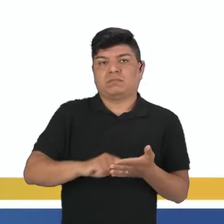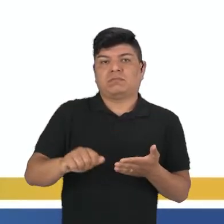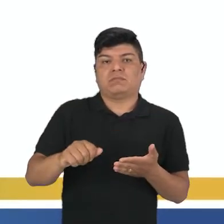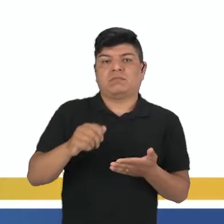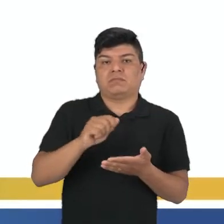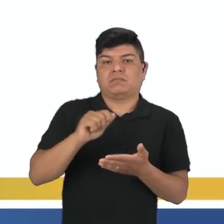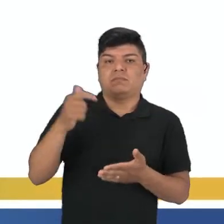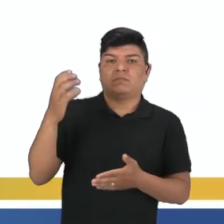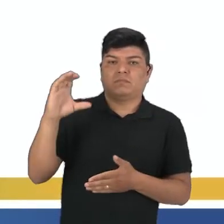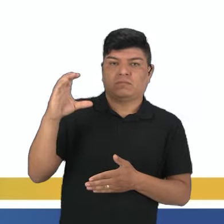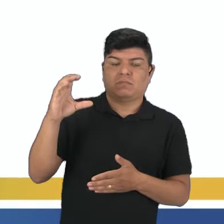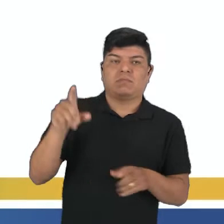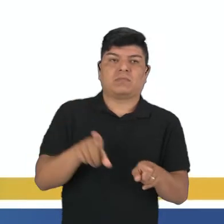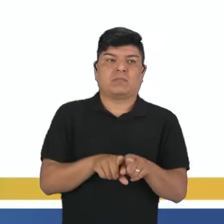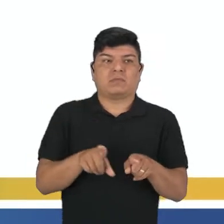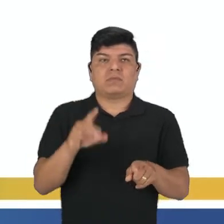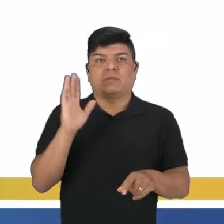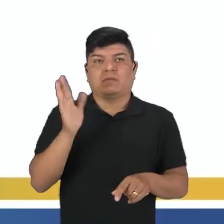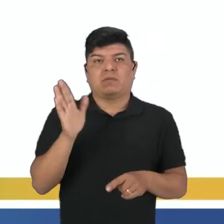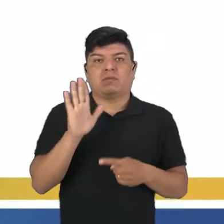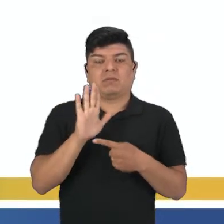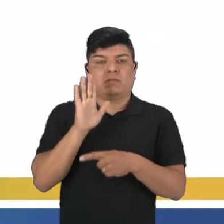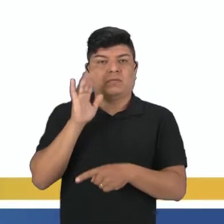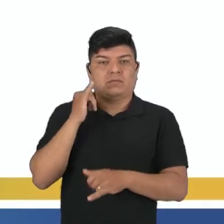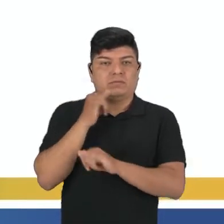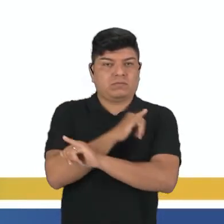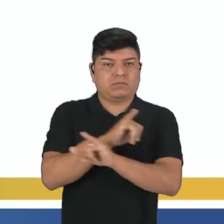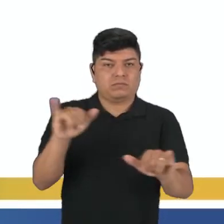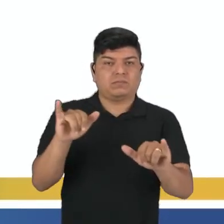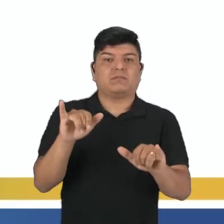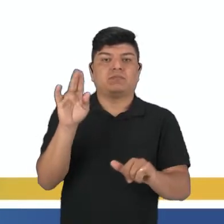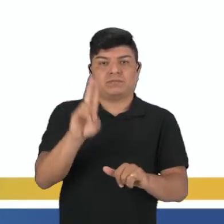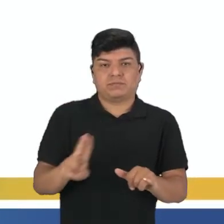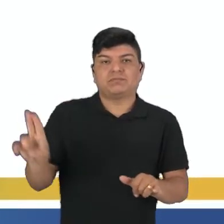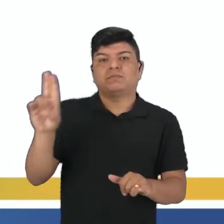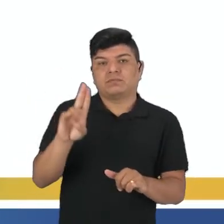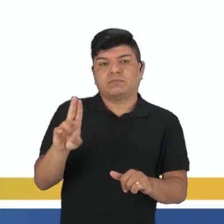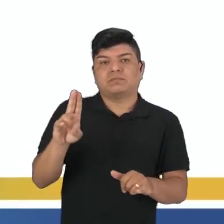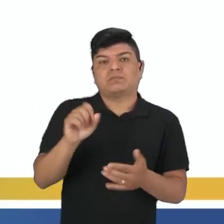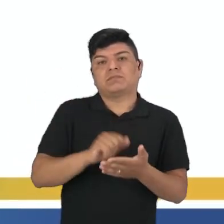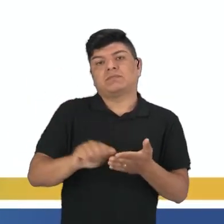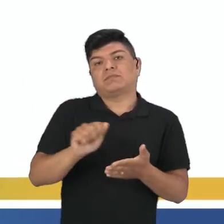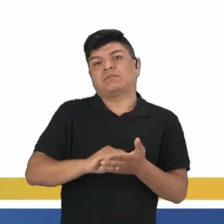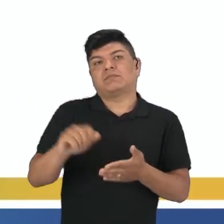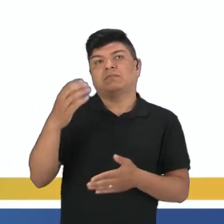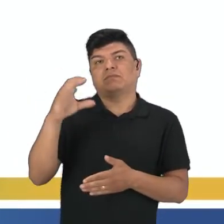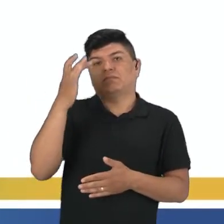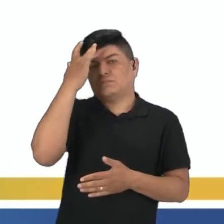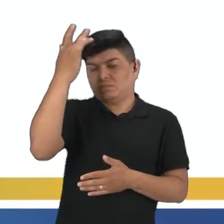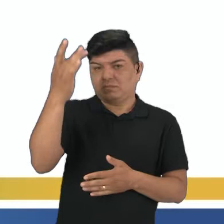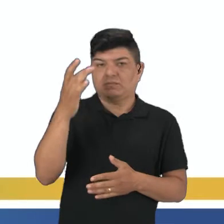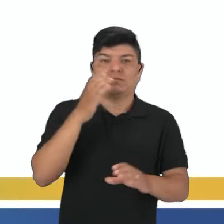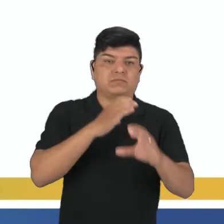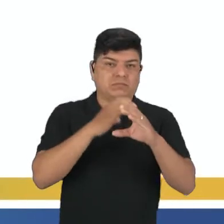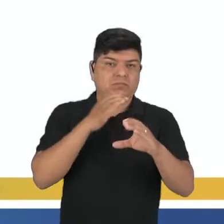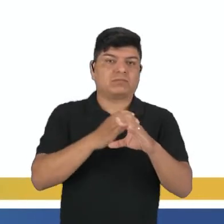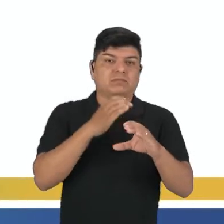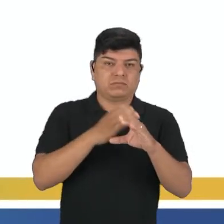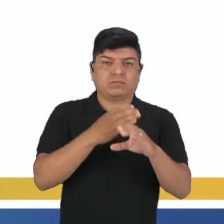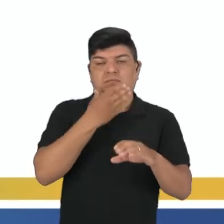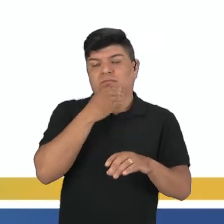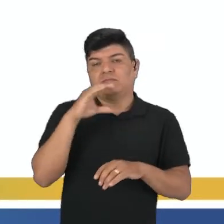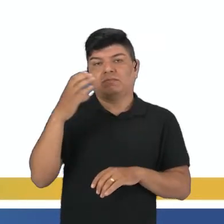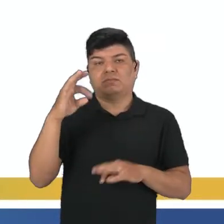notação científica. Então, como eu já reforcei aí, né, a utilização da notação científica ela facilita até a comunicação